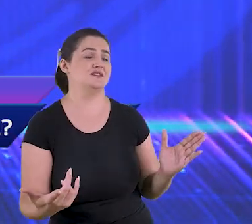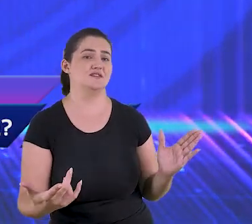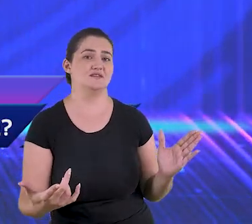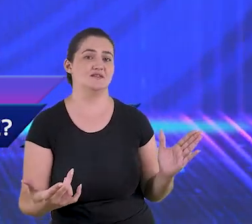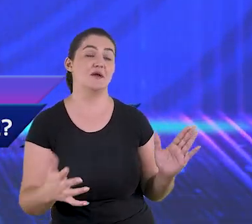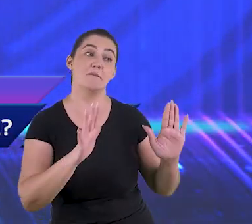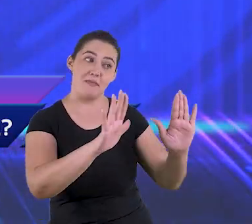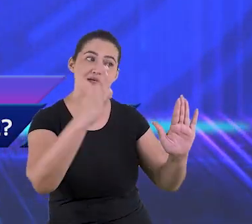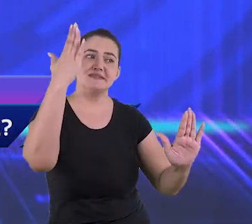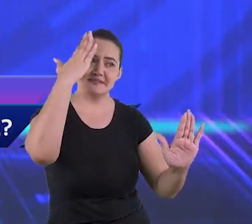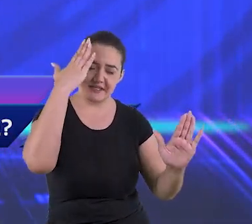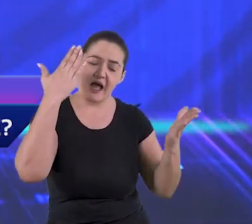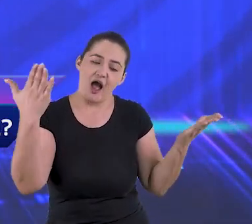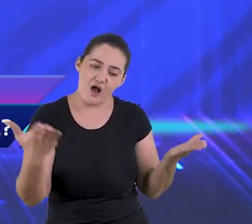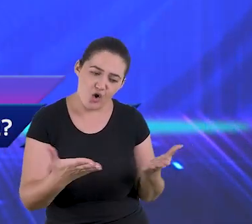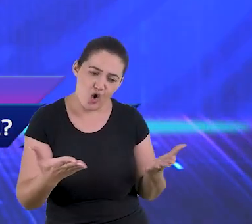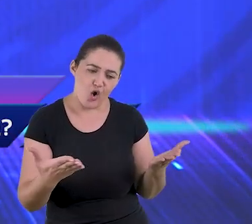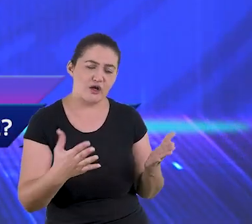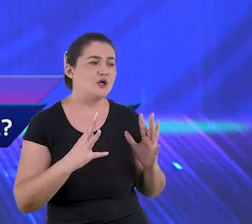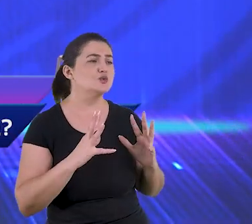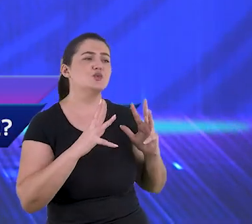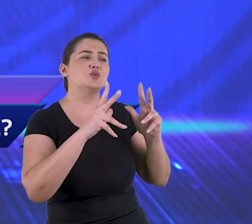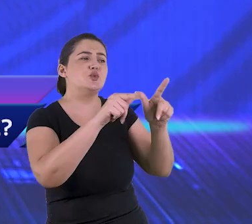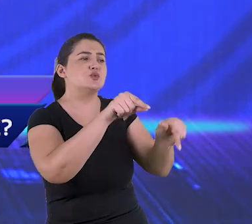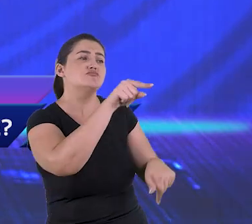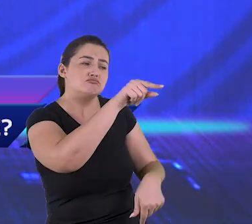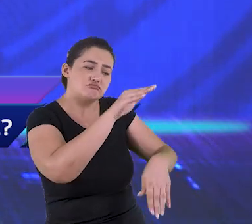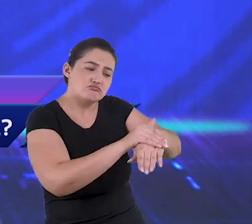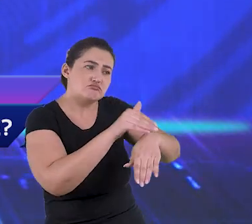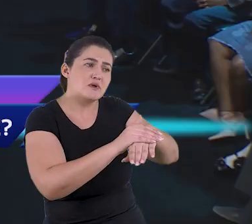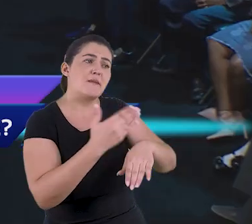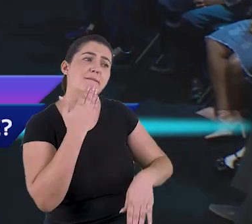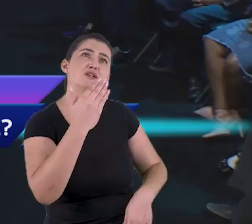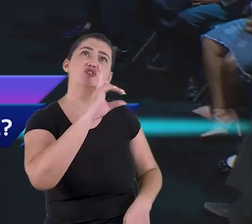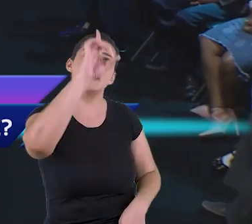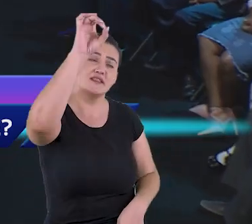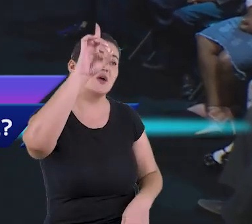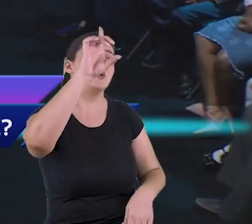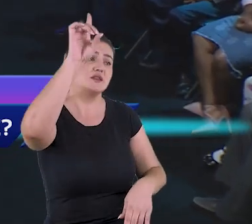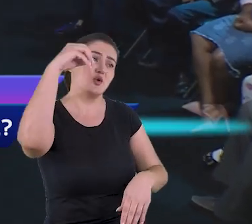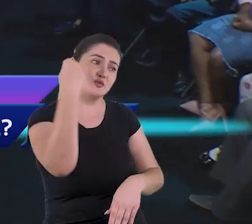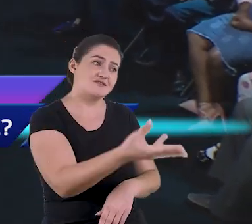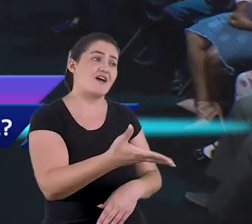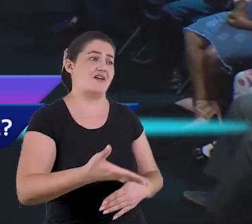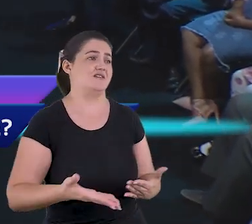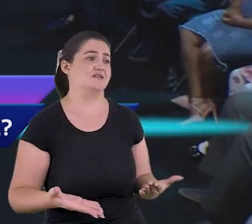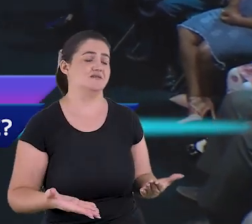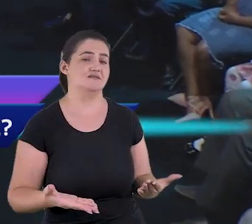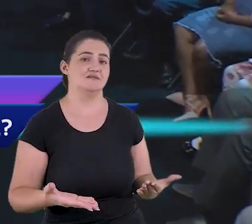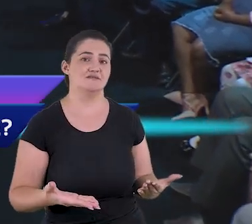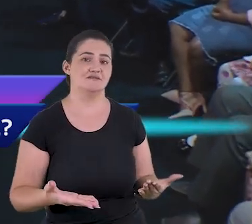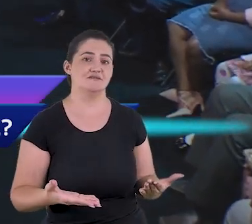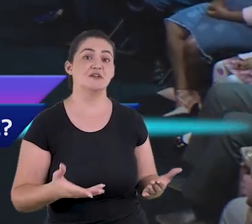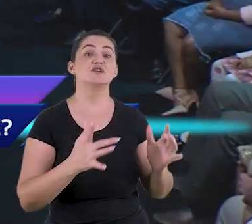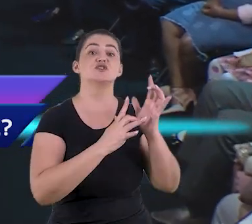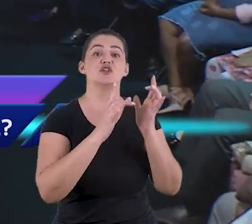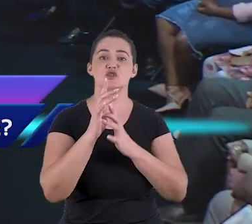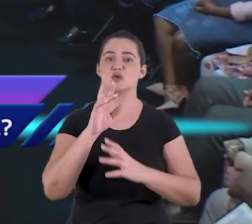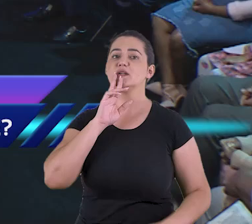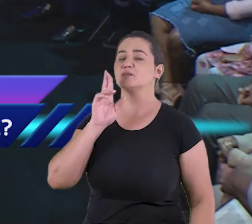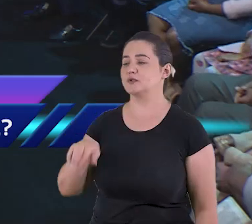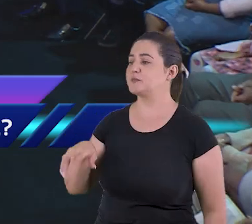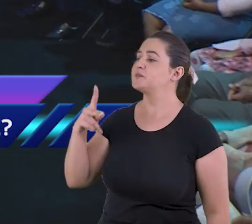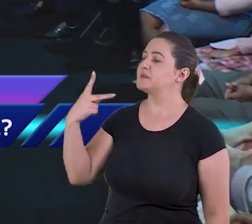teria morrido meu irmão. Versículo 22. Mas também sei que mesmo agora, tudo quanto pedires a